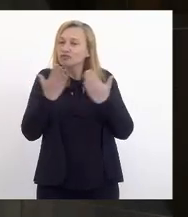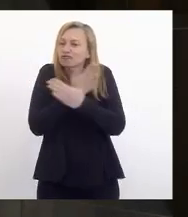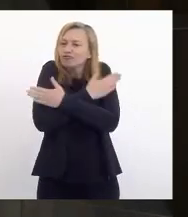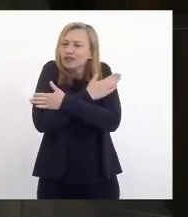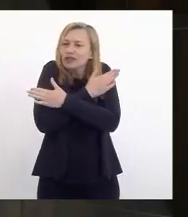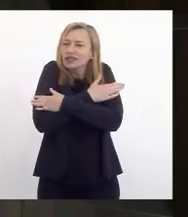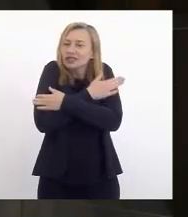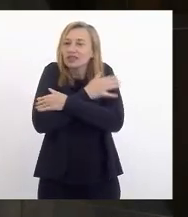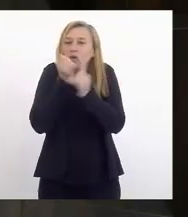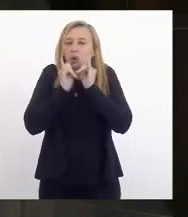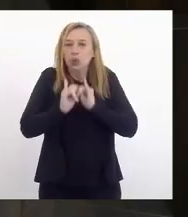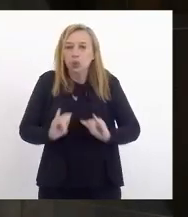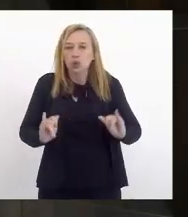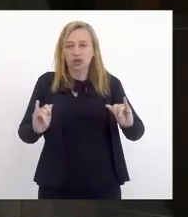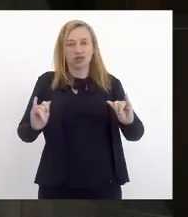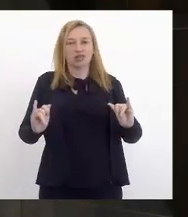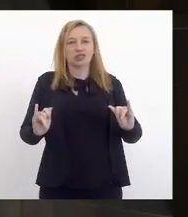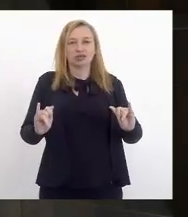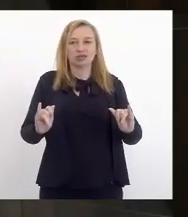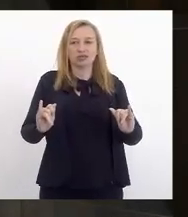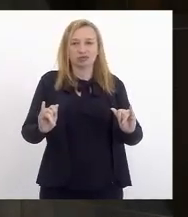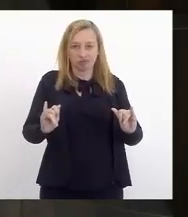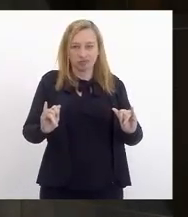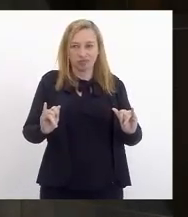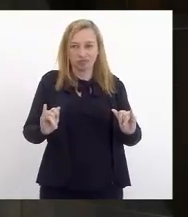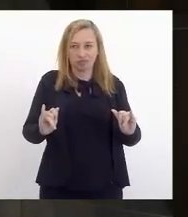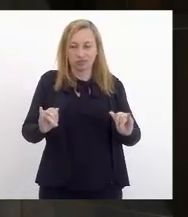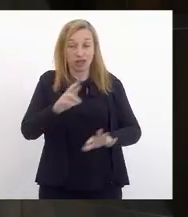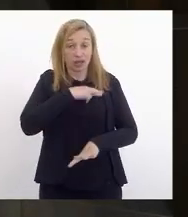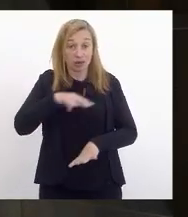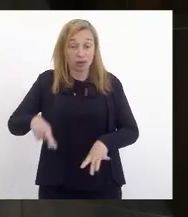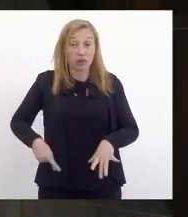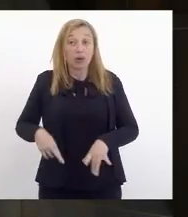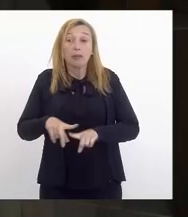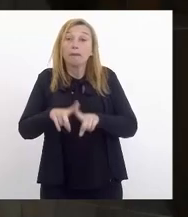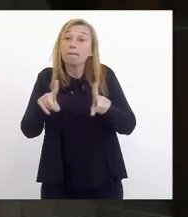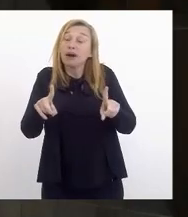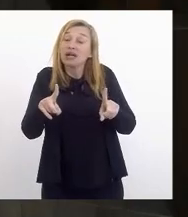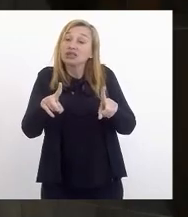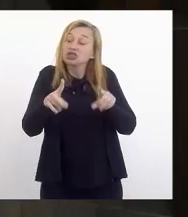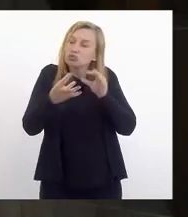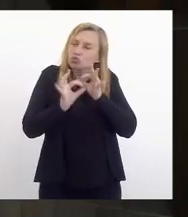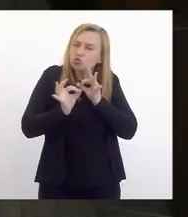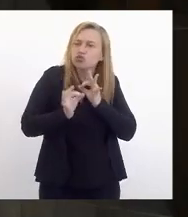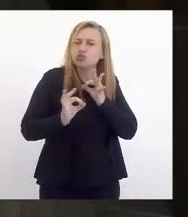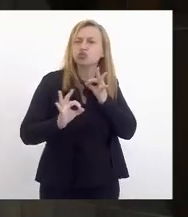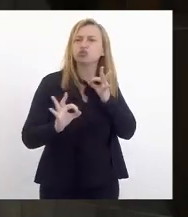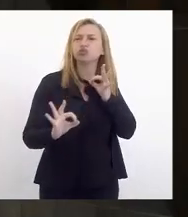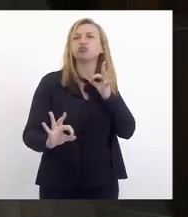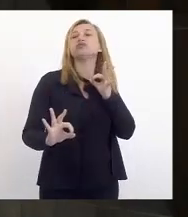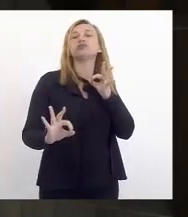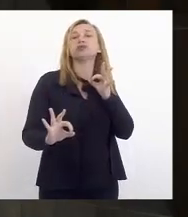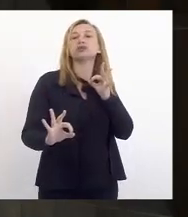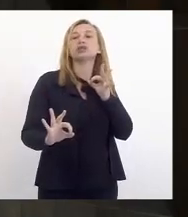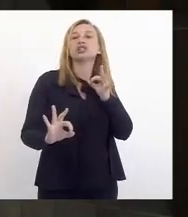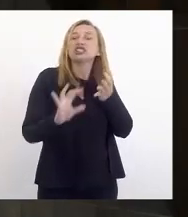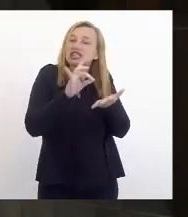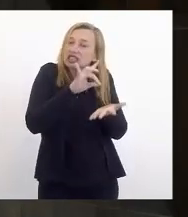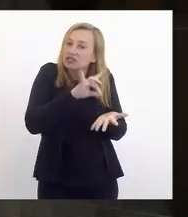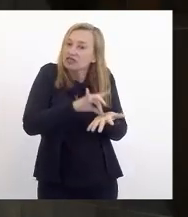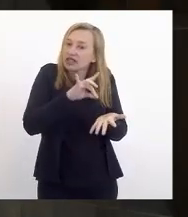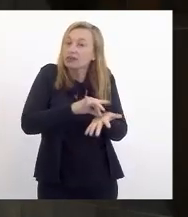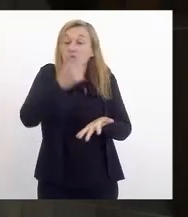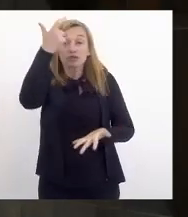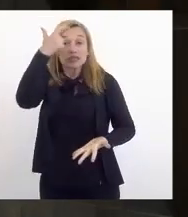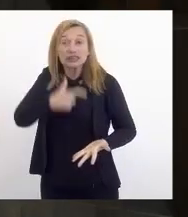a proclamação da República. Mas ainda estamos distante de realmente